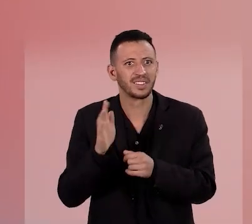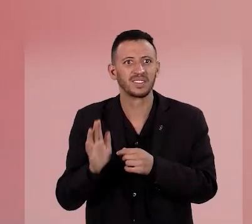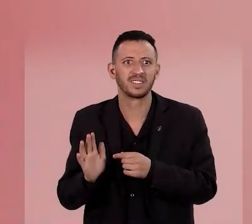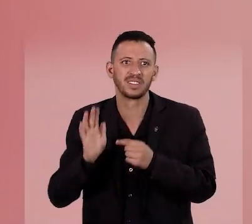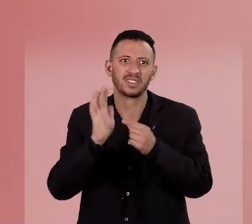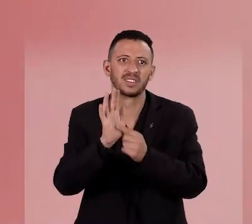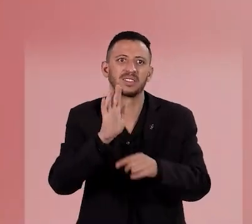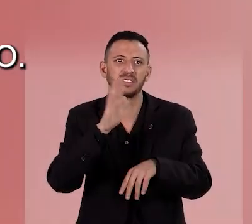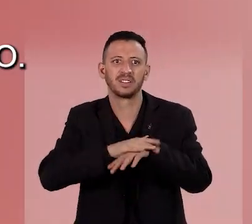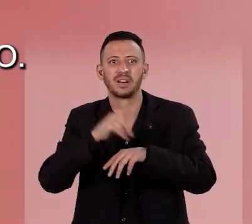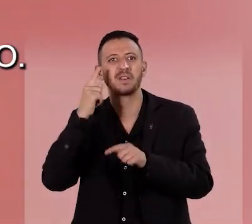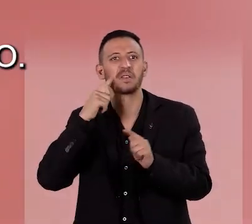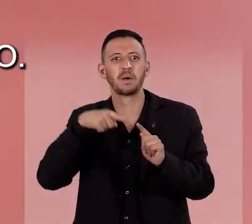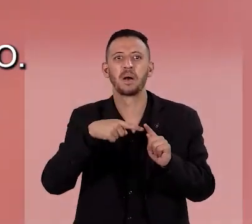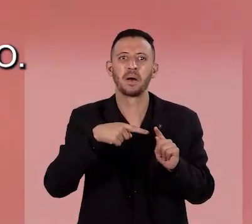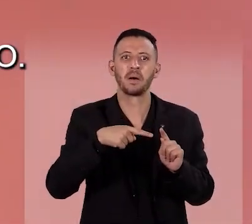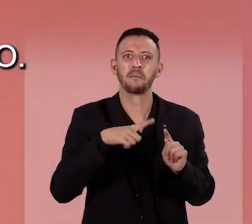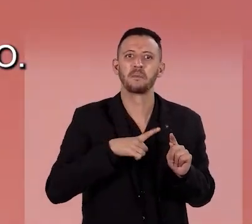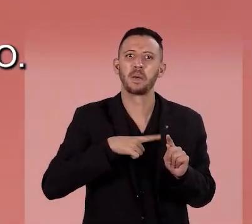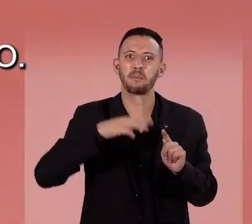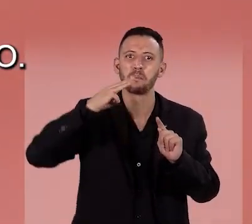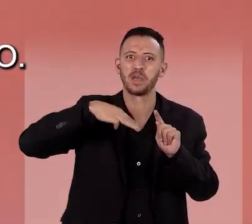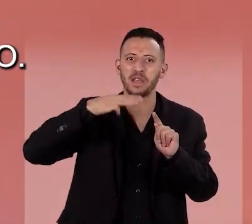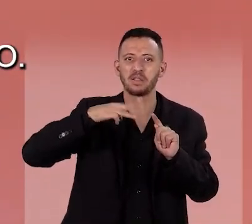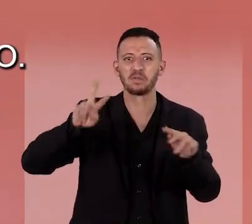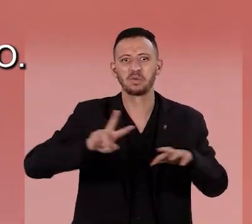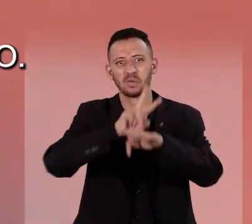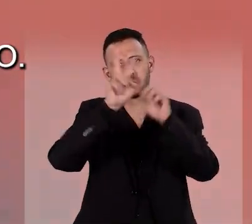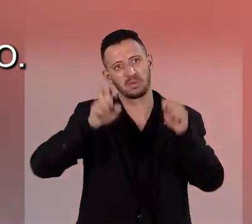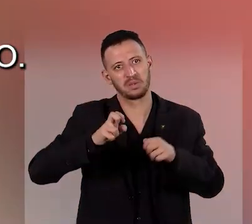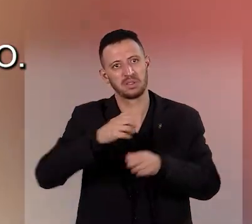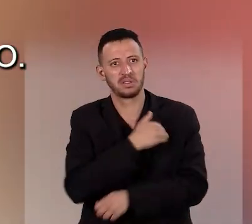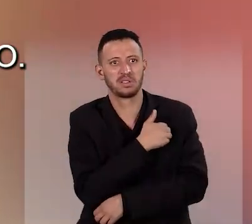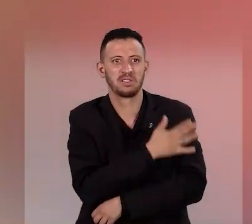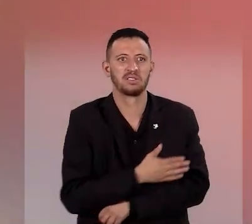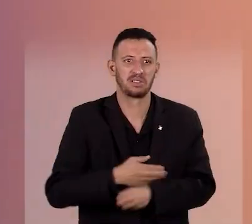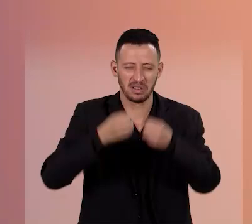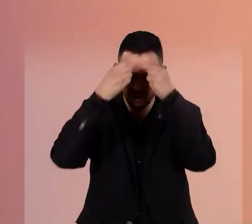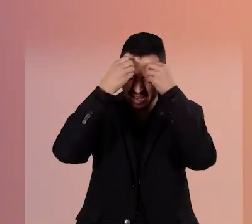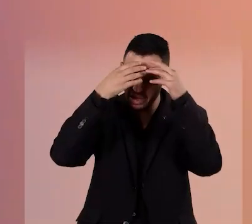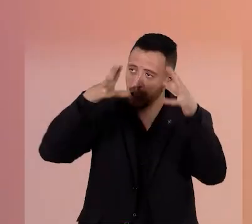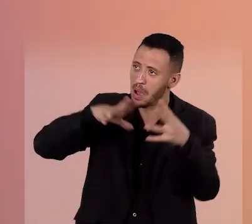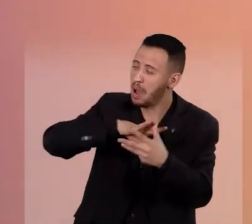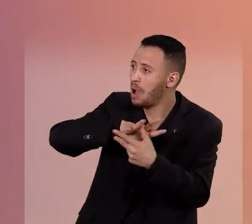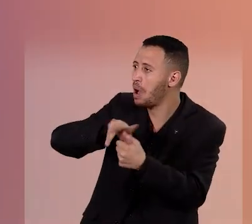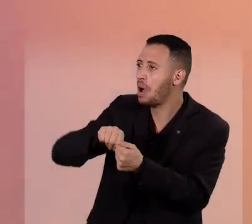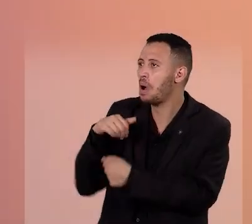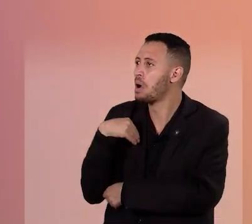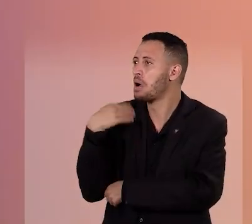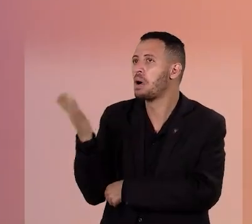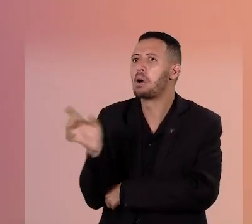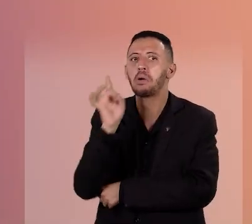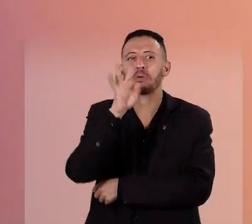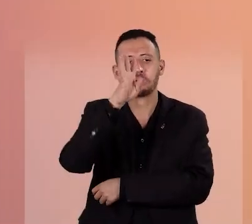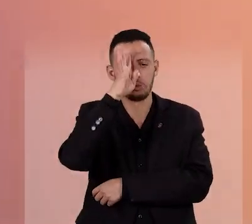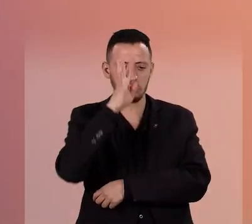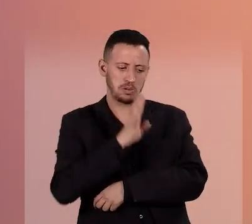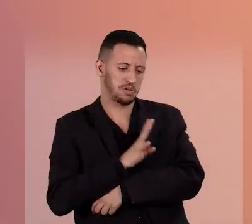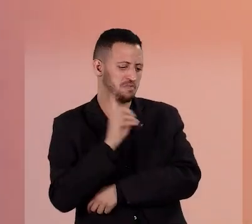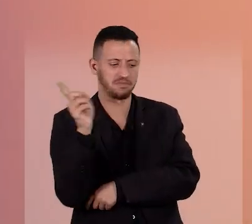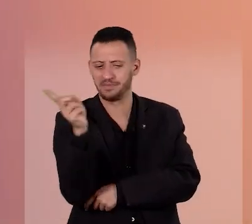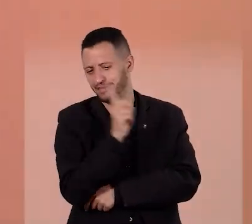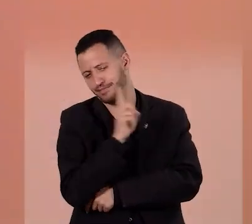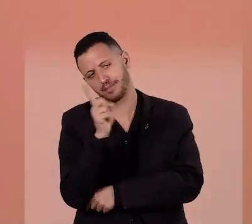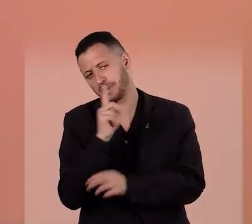ela desmistifica mitos que contribuem para o aumento da discriminação. Autistas vivem num mundo à parte, num mundo